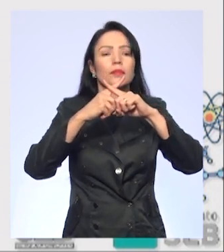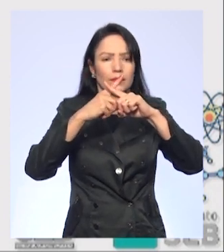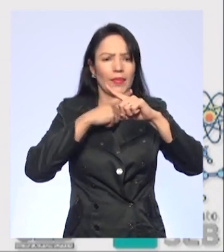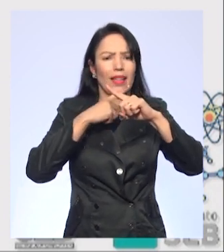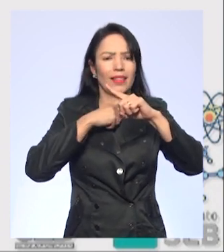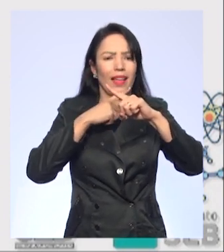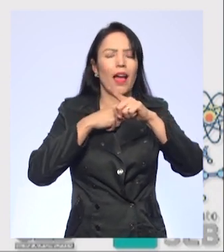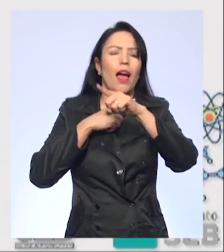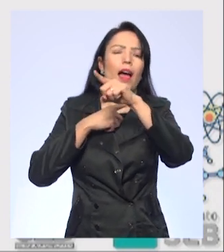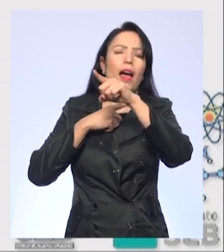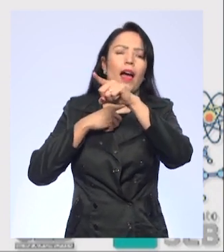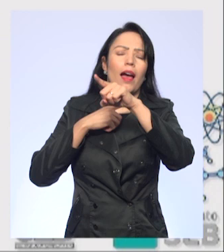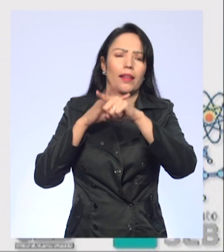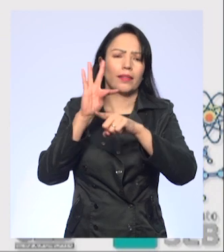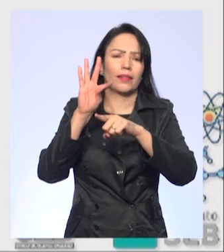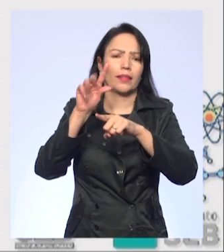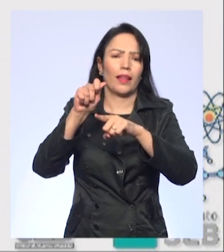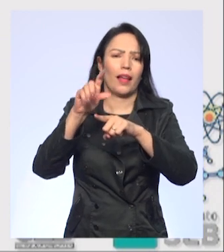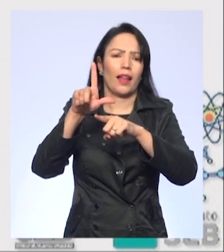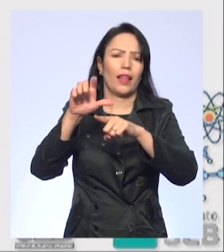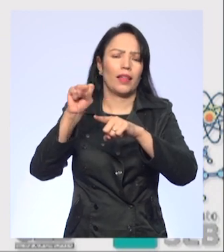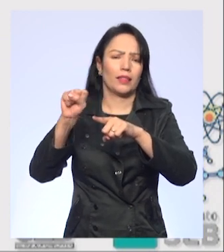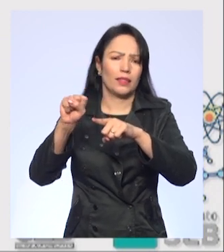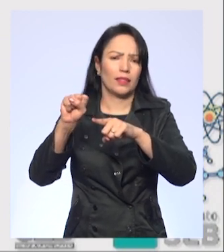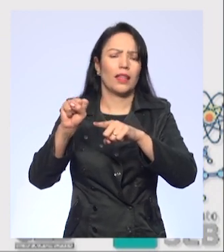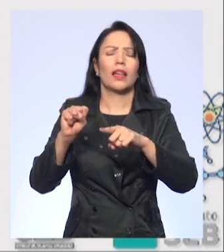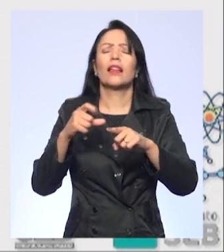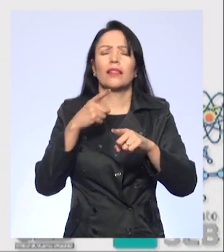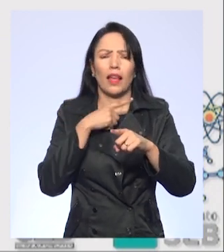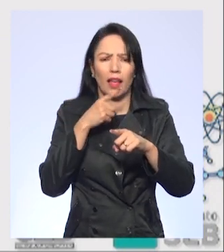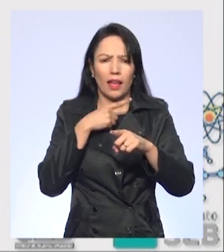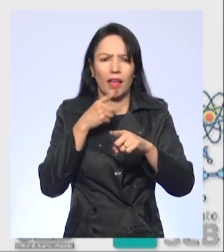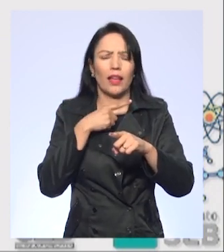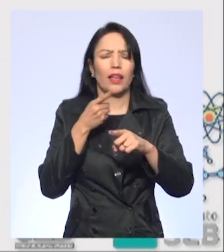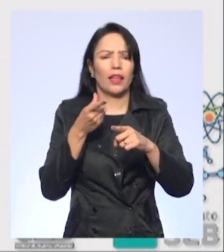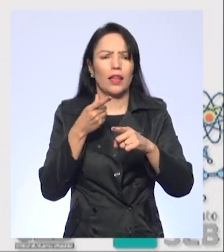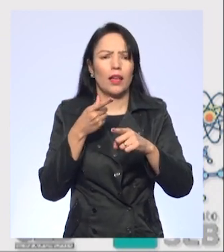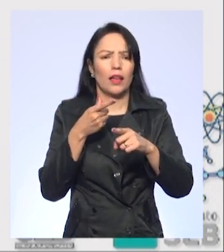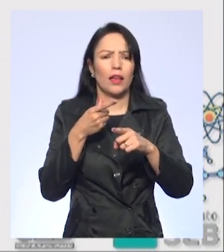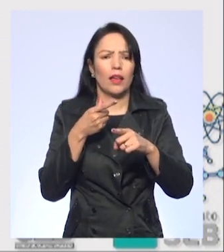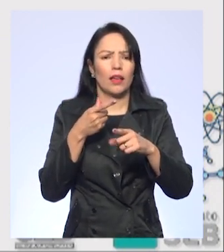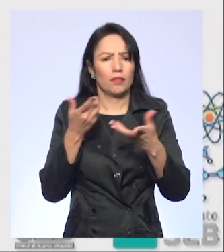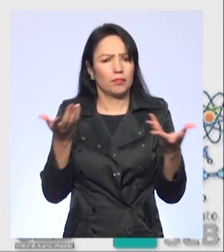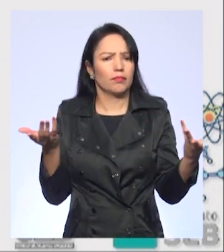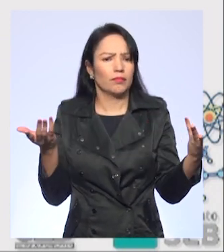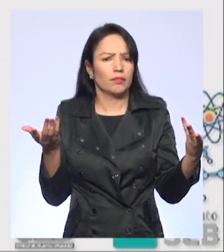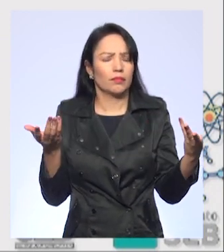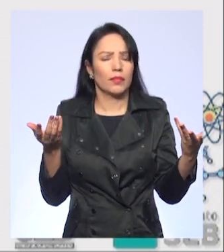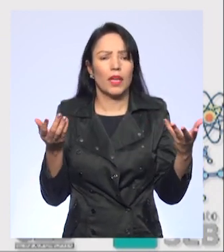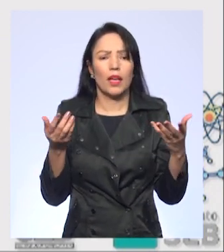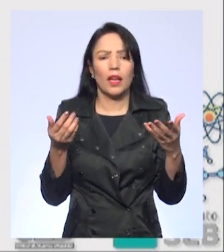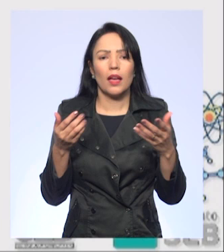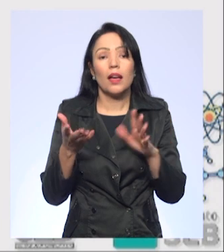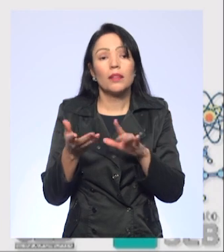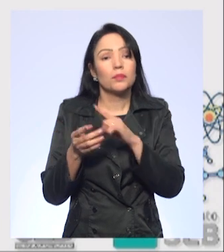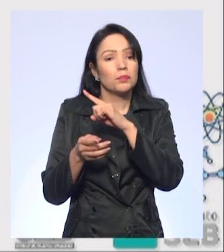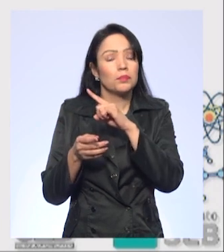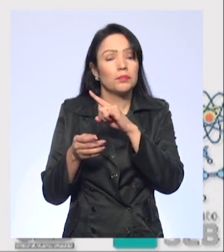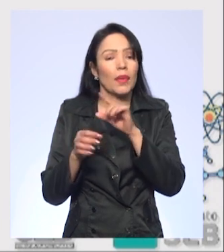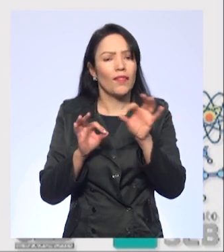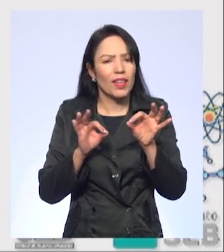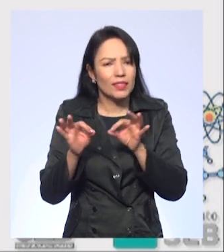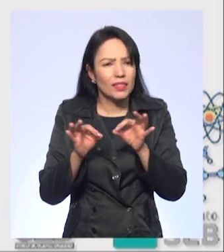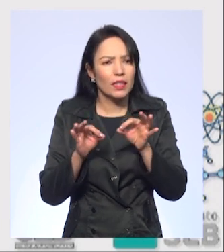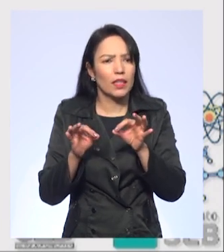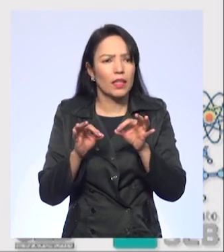Tales, é o Teorema de Tales. Retas paralelas cortadas por trilhos de trem. Tales. Aí monta o Tales aí, ó.